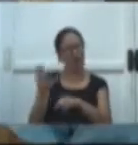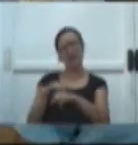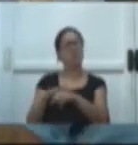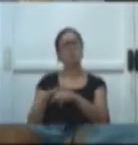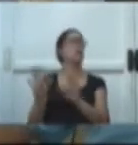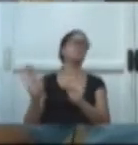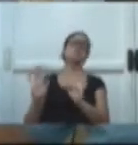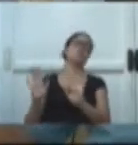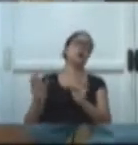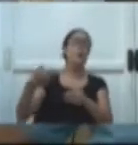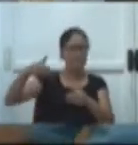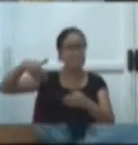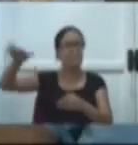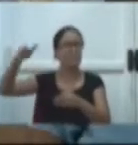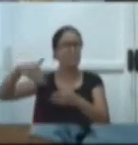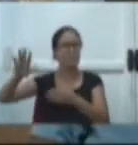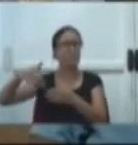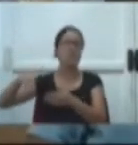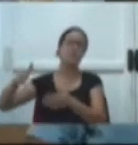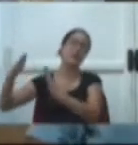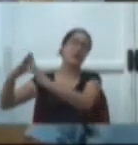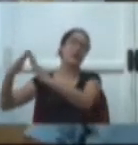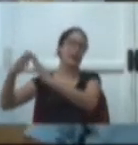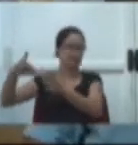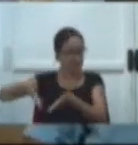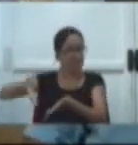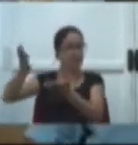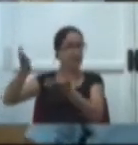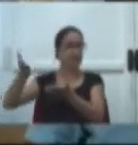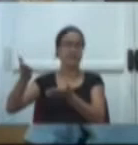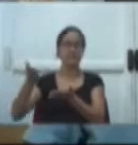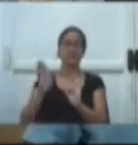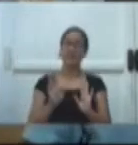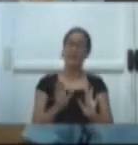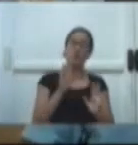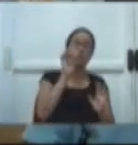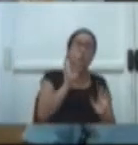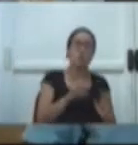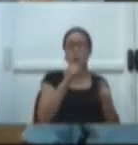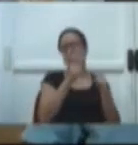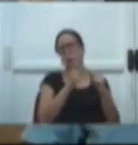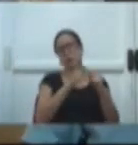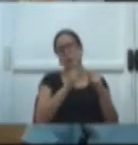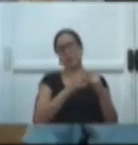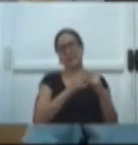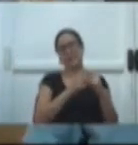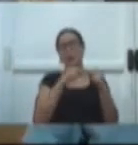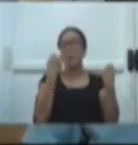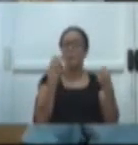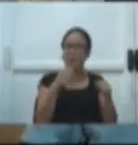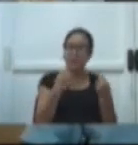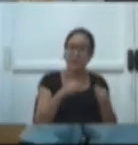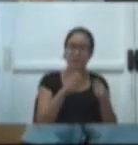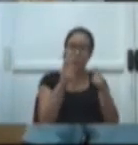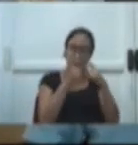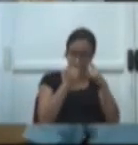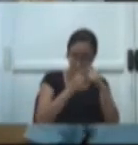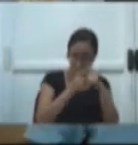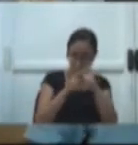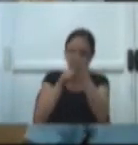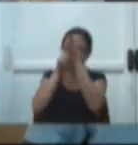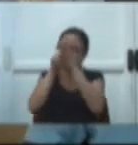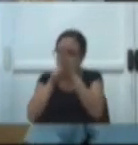que analisar a condição clínica do doente e tem que ver se, de fato, ele clinicamente tem condição de ser